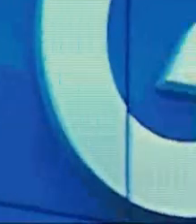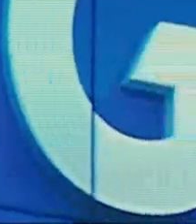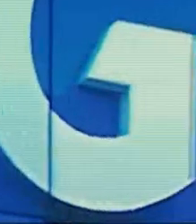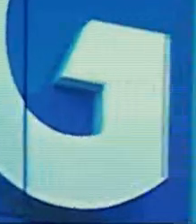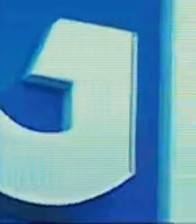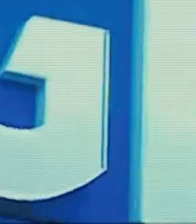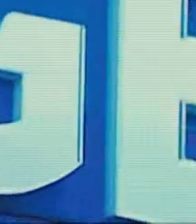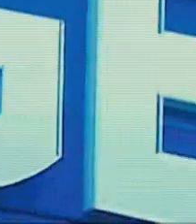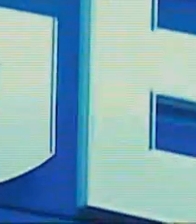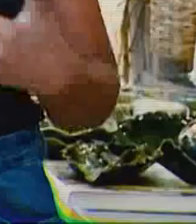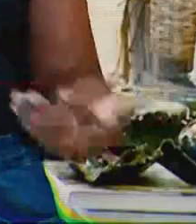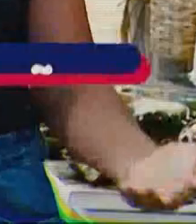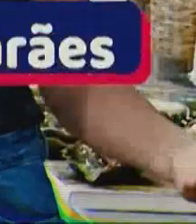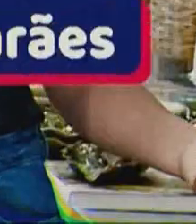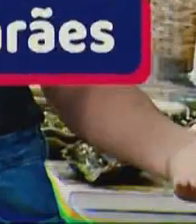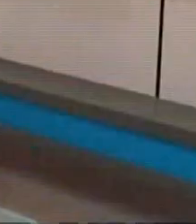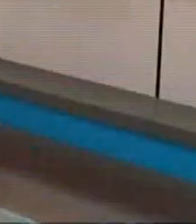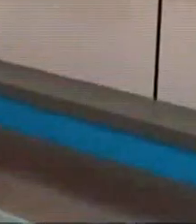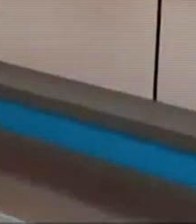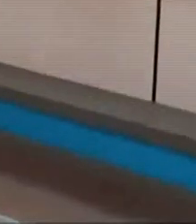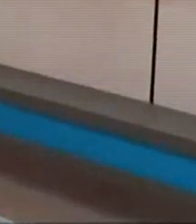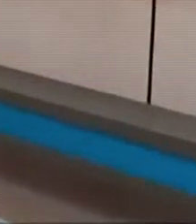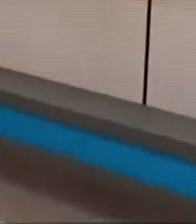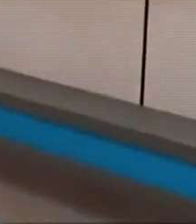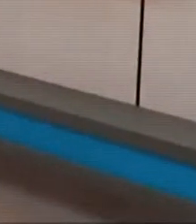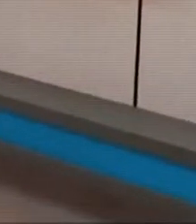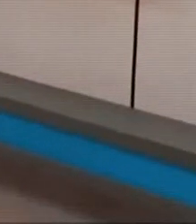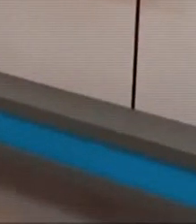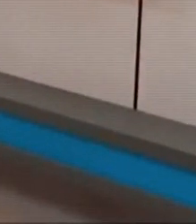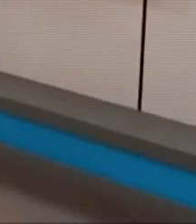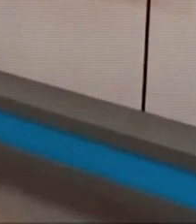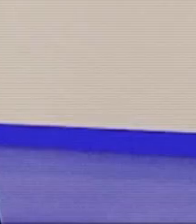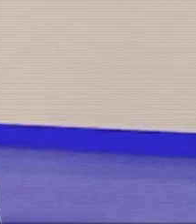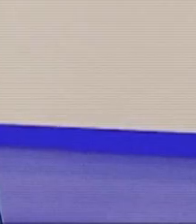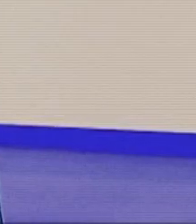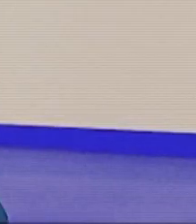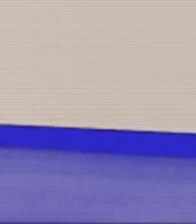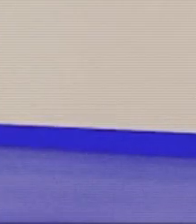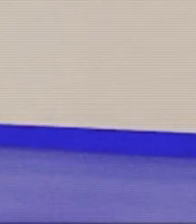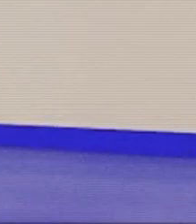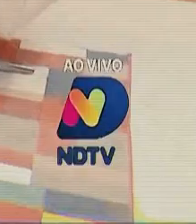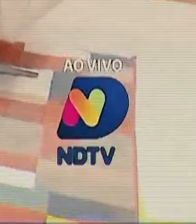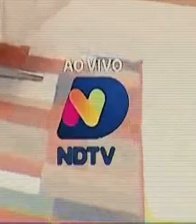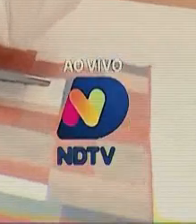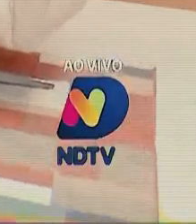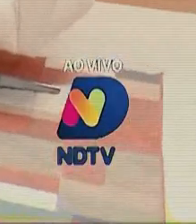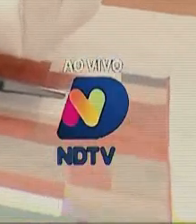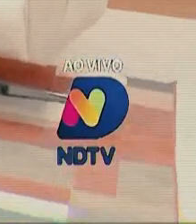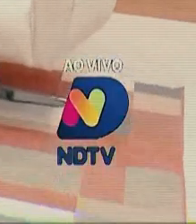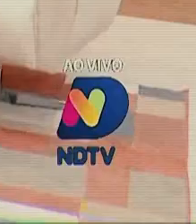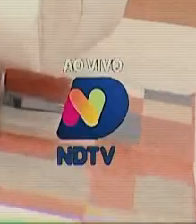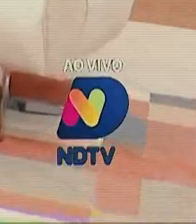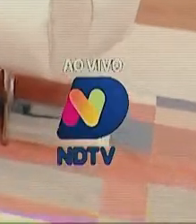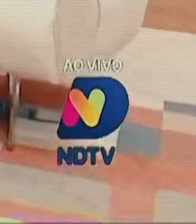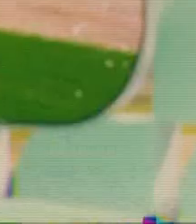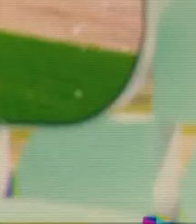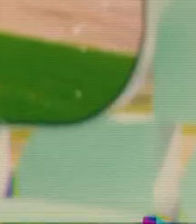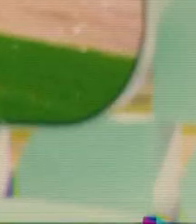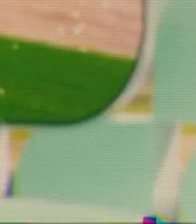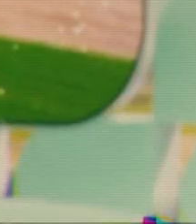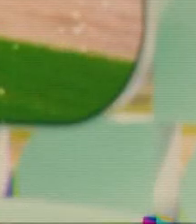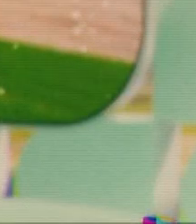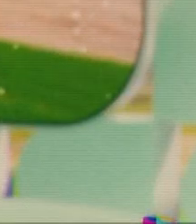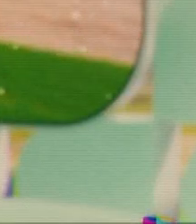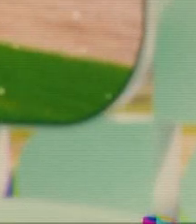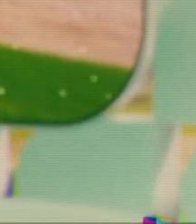Boa tarde, estimados da comunidade. Boa tarde. Faça chuva, faça sol, nós estamos aqui. Boa noite pra você. Seja bem-vindo ao programa Ver Mais. Está